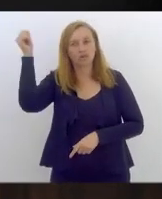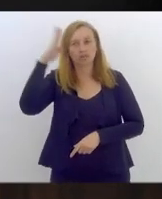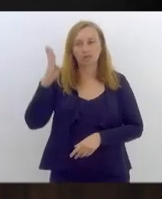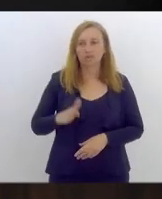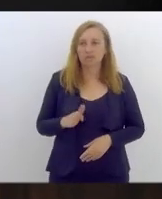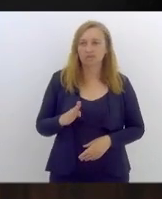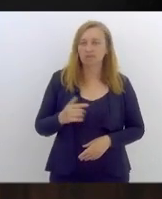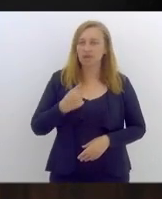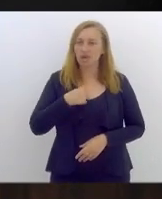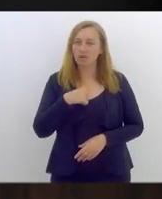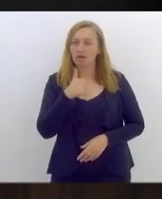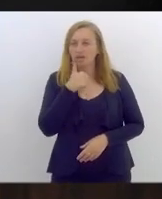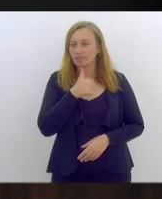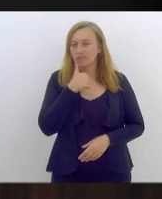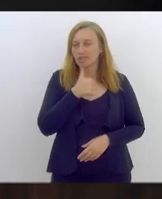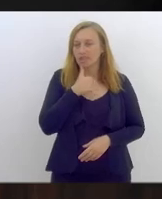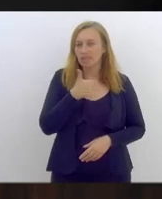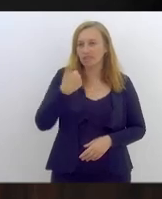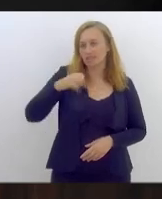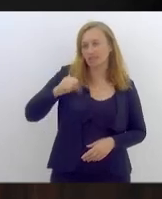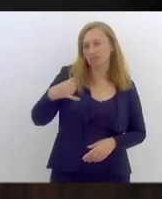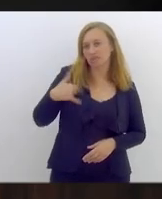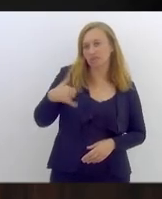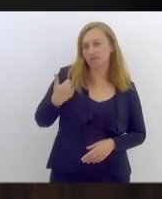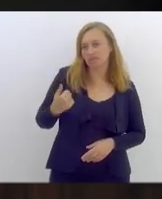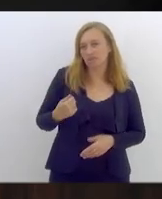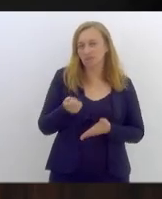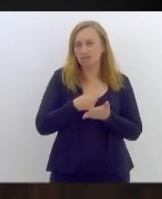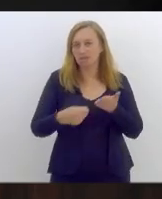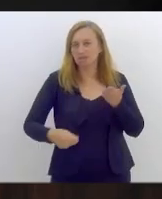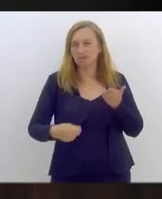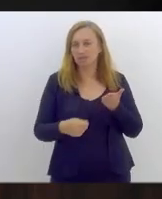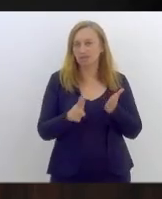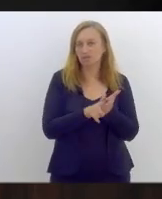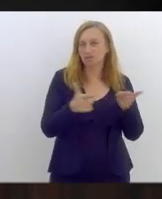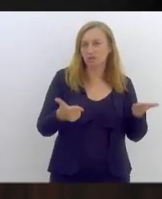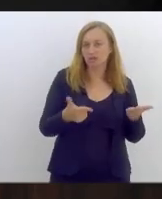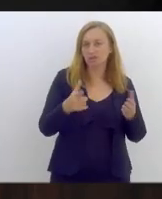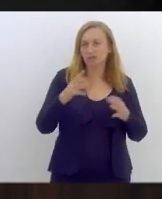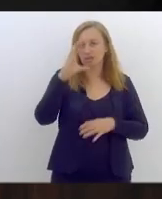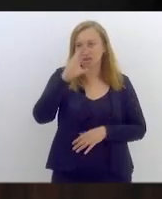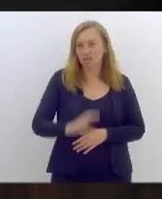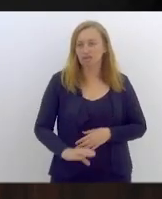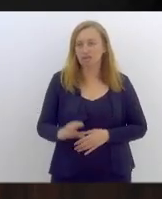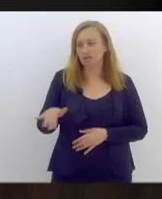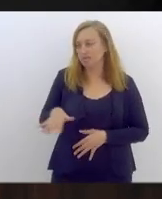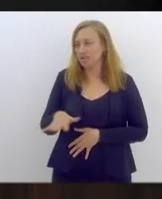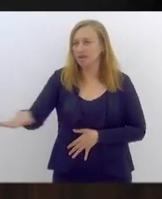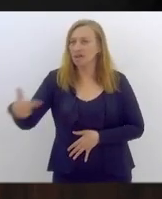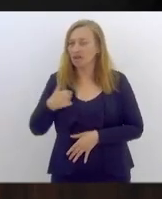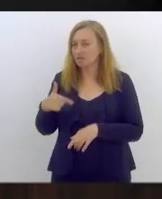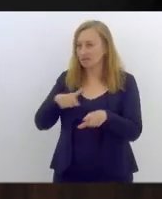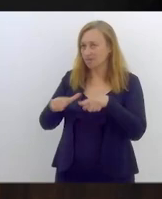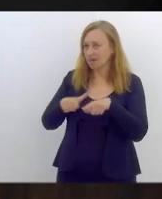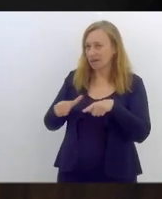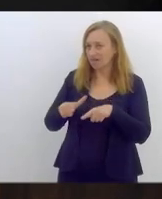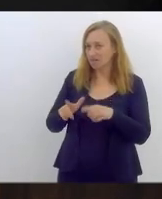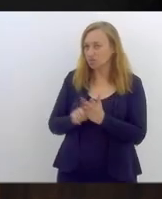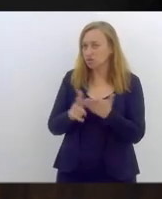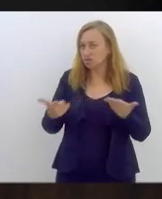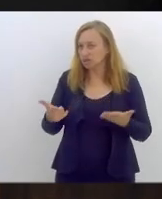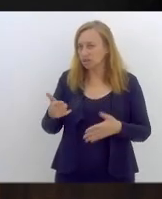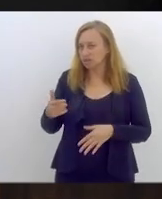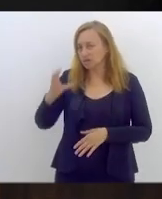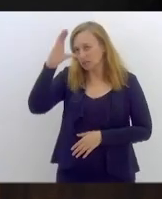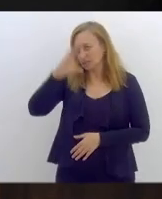ainda era uma moleca de 18 anos e escrevi o Jornal Cidadão, na Maré. Eu trabalhava no Jornal Cidadão e